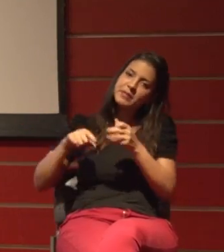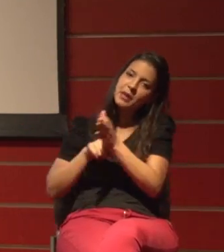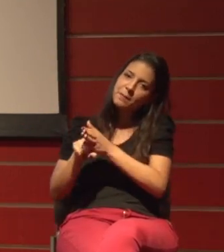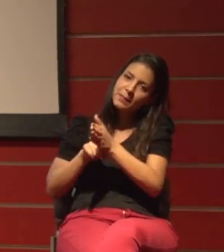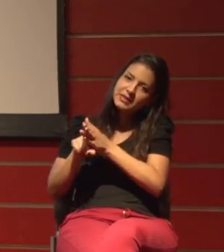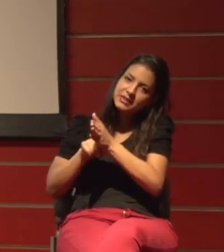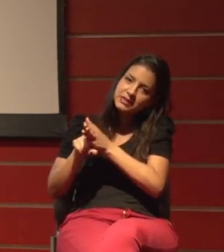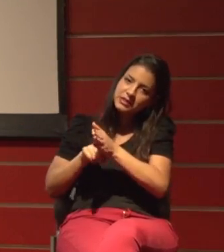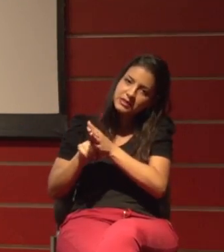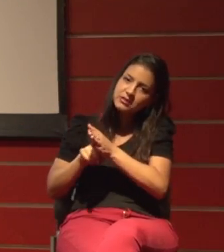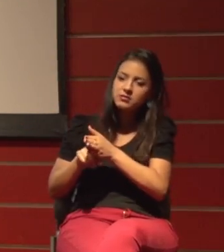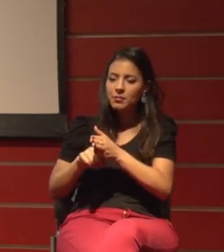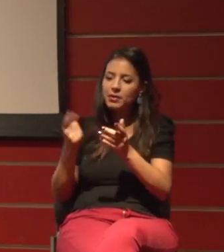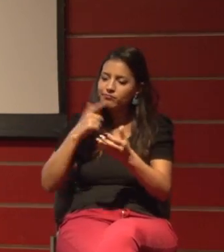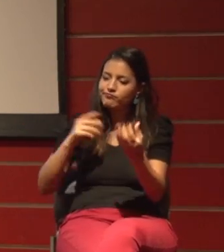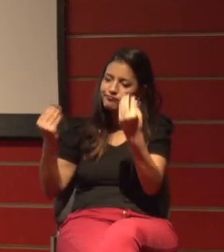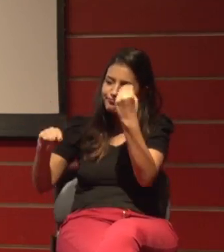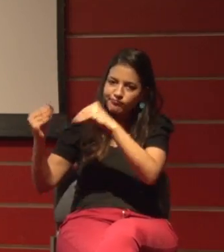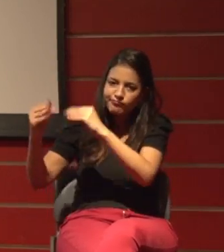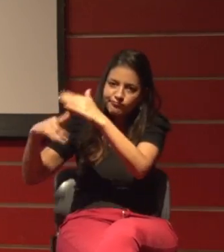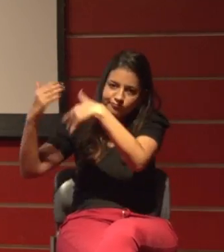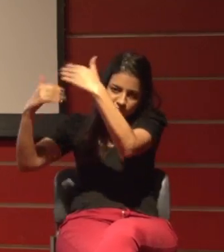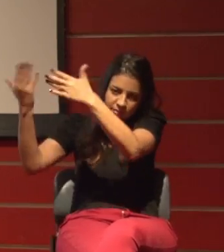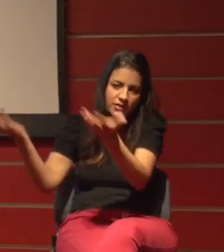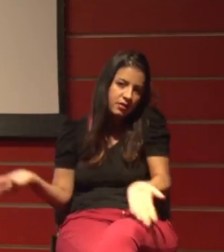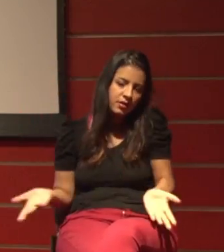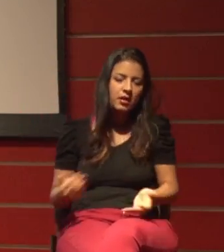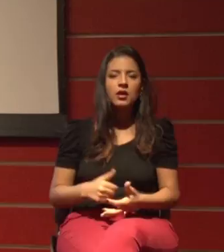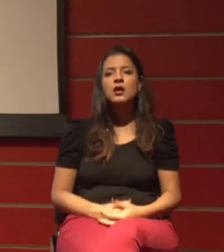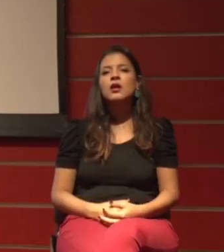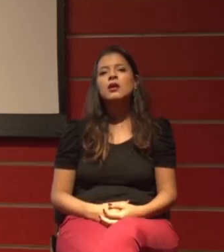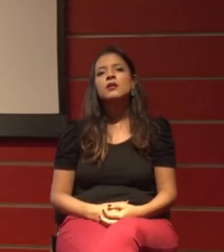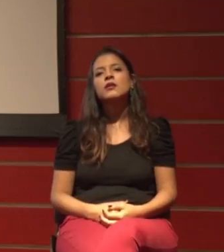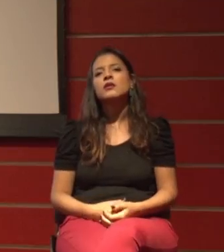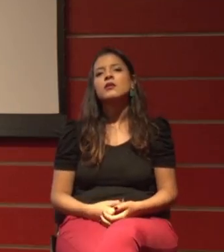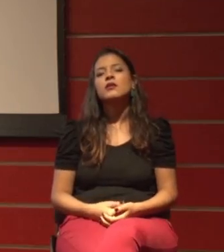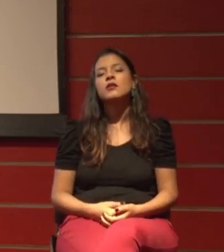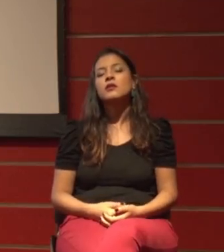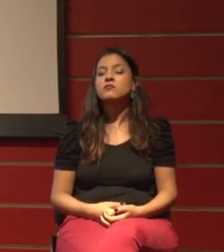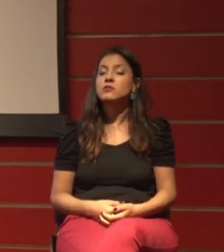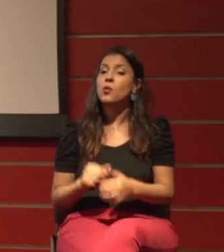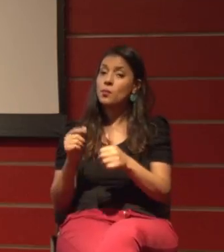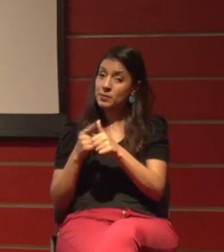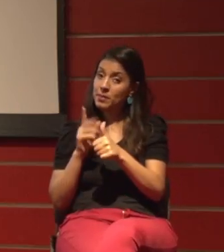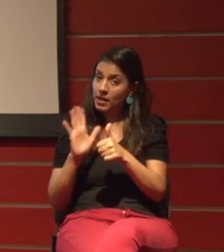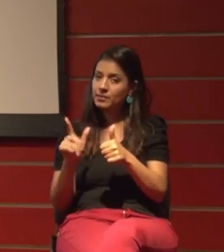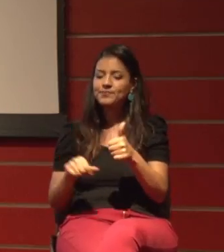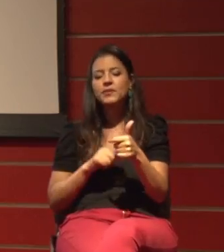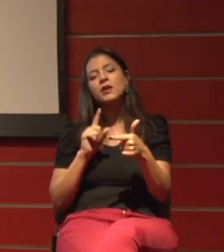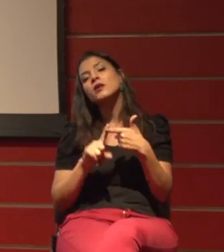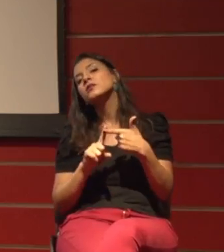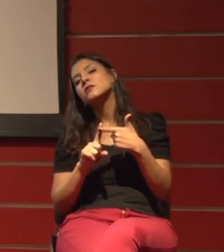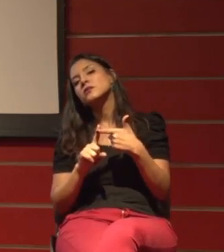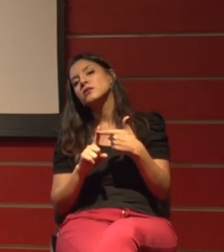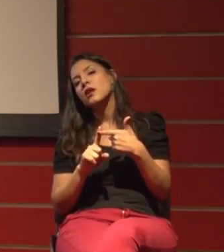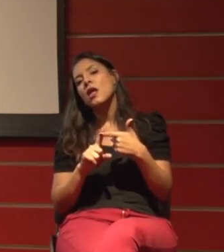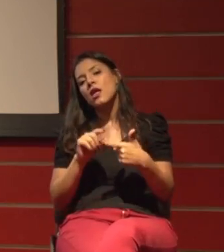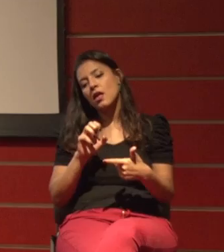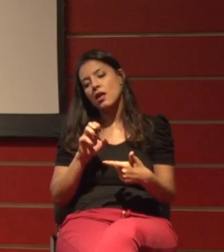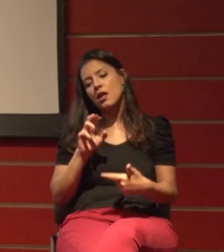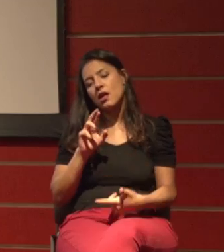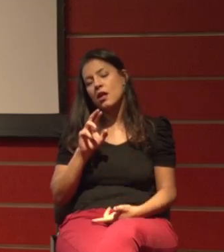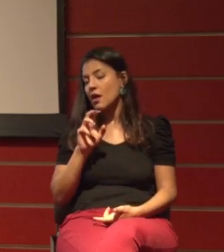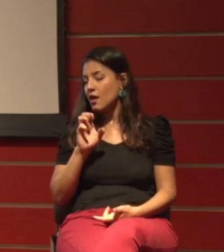realmente possa desenvolver né Eh a segunda maneira de começar a contar uma história é a partir do enredo